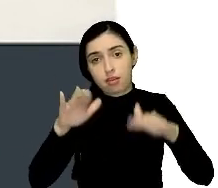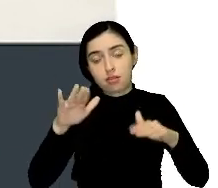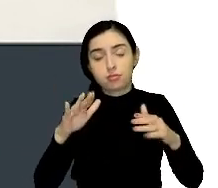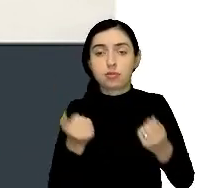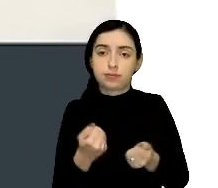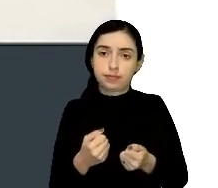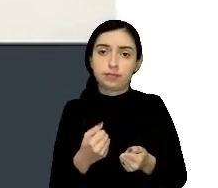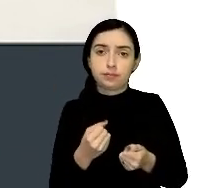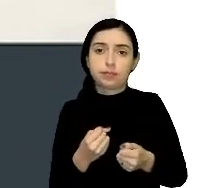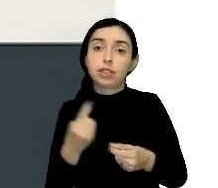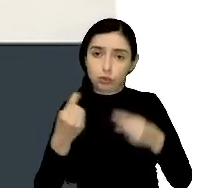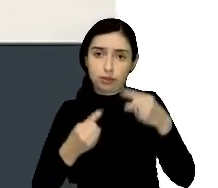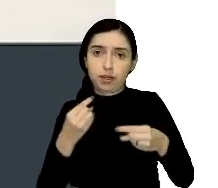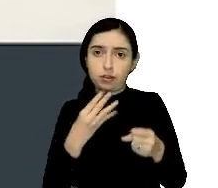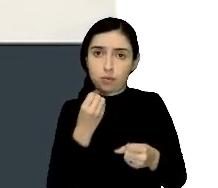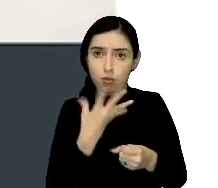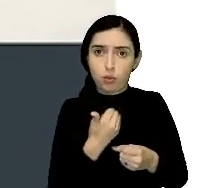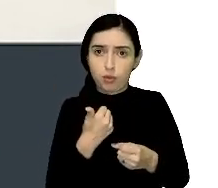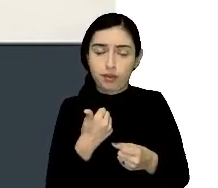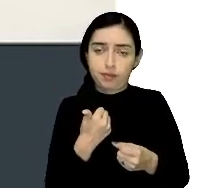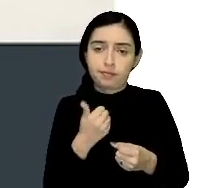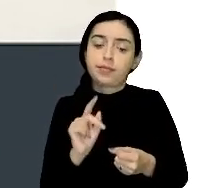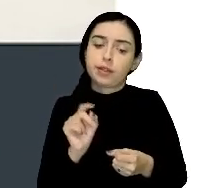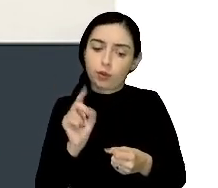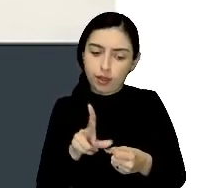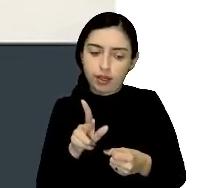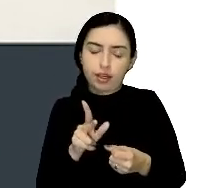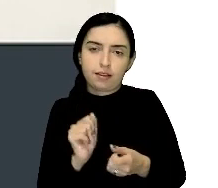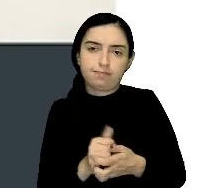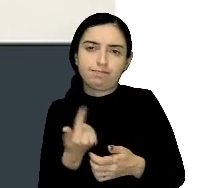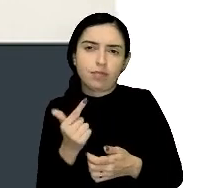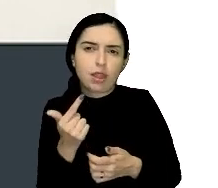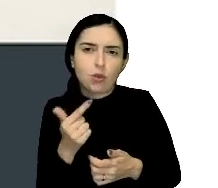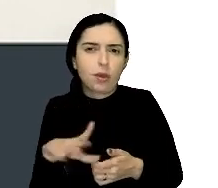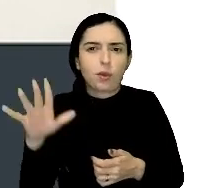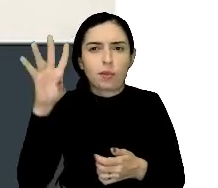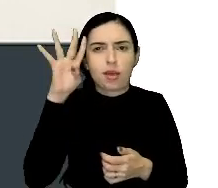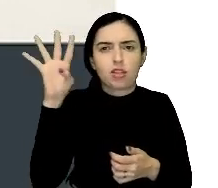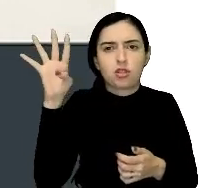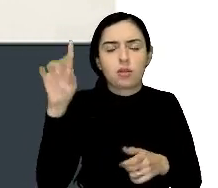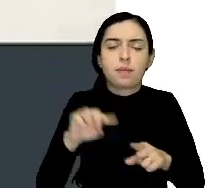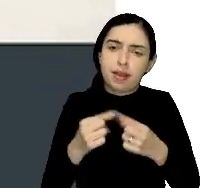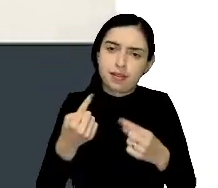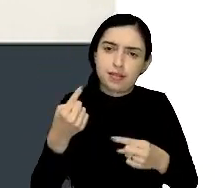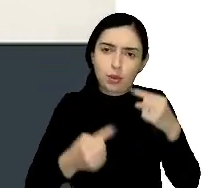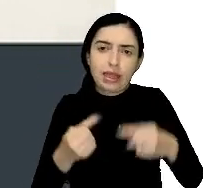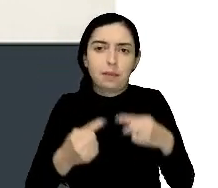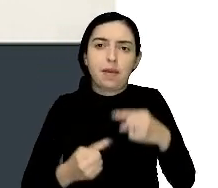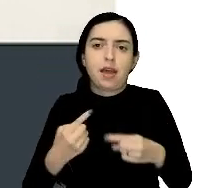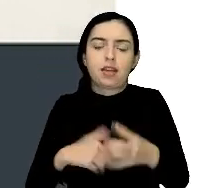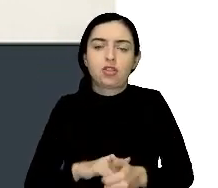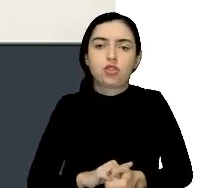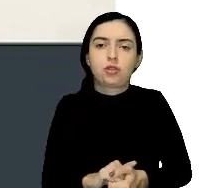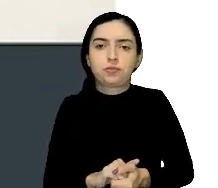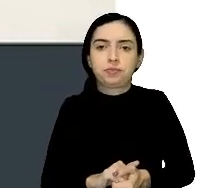outro debate, ok? Esse é um outro debate. Não é o que eu imagino, mas esse é um outro debate.